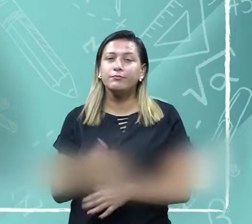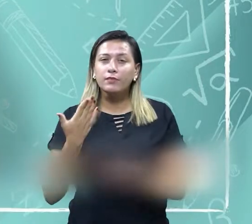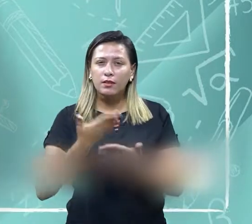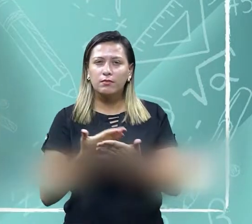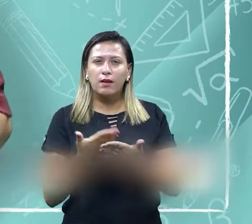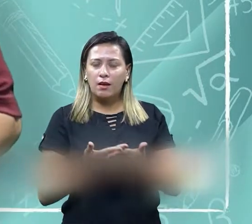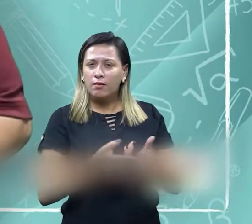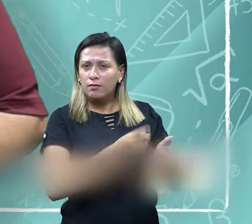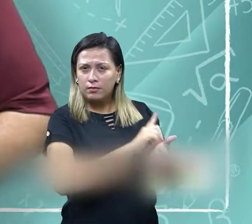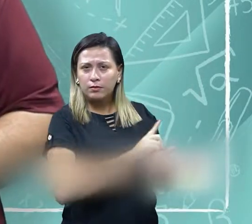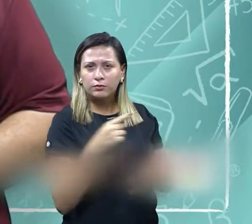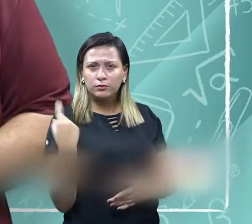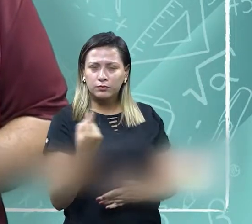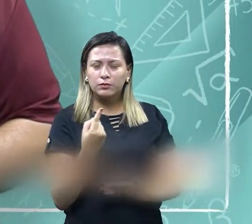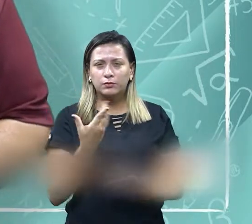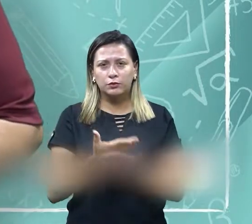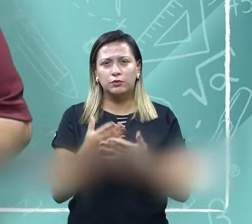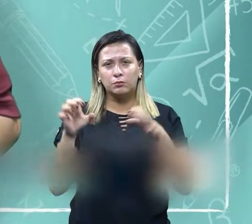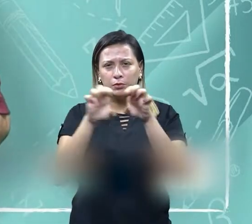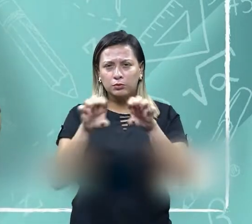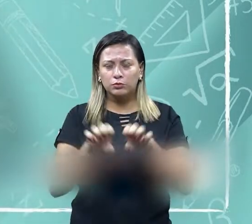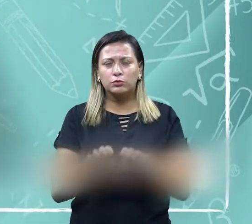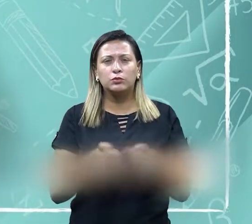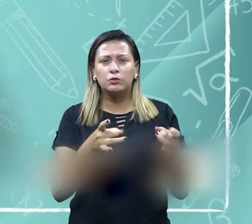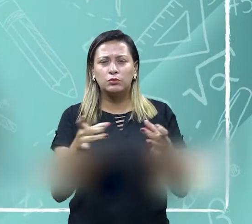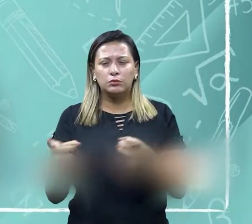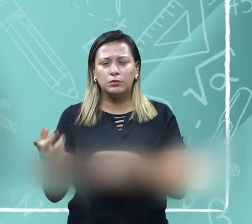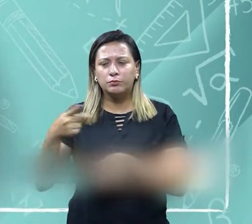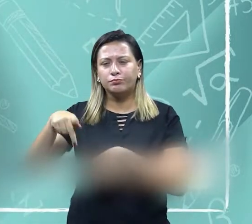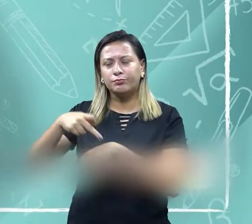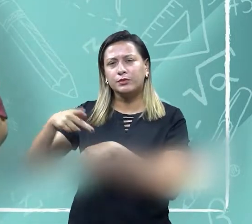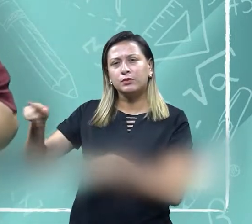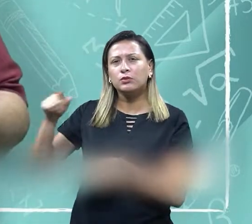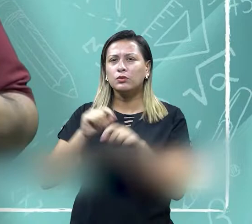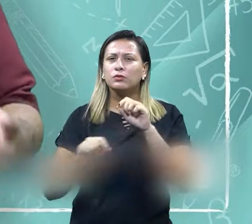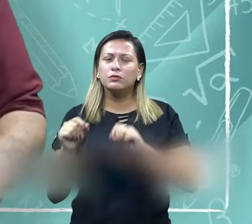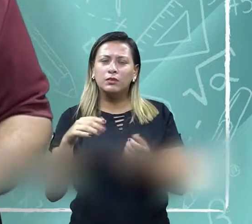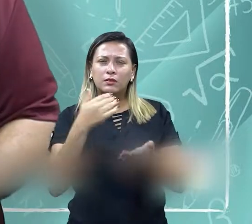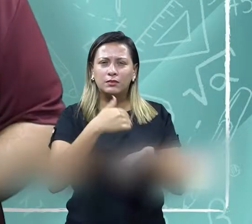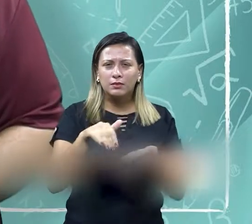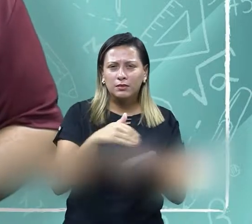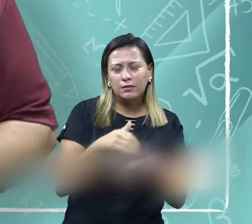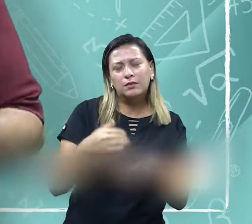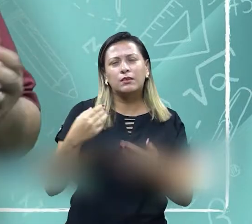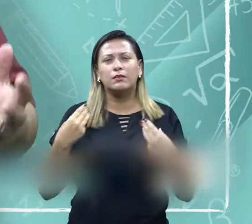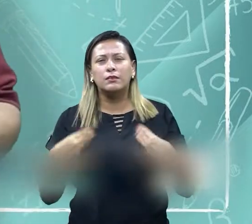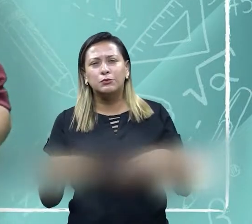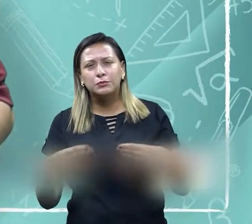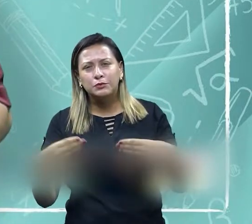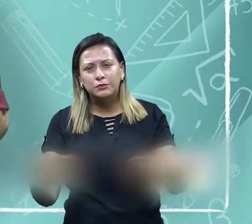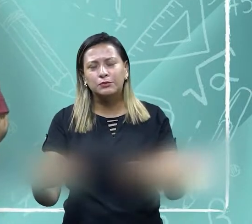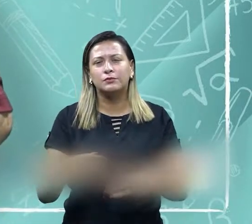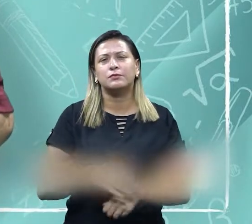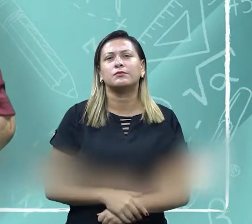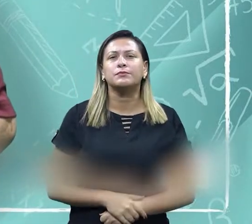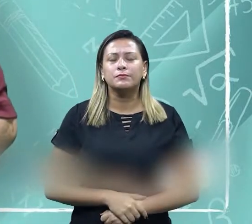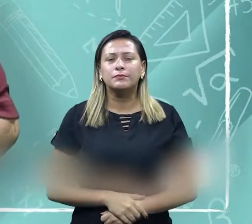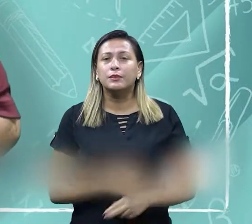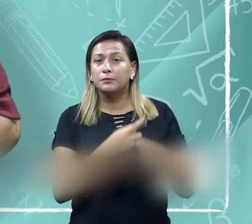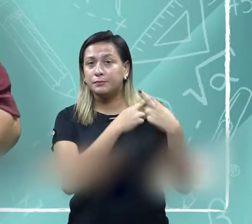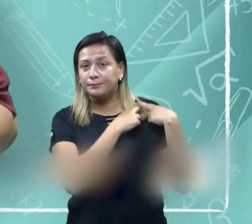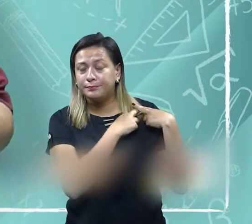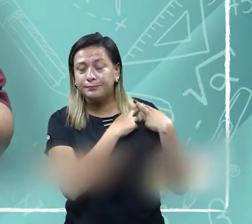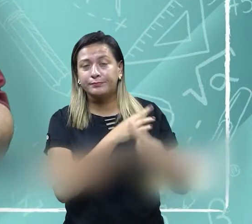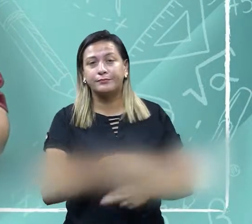sobre a estrutura do comércio exterior, principalmente com relação a quais são as secretarias, quais são os ministérios e tal envolvidos,